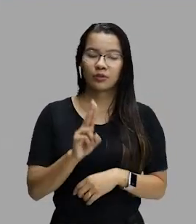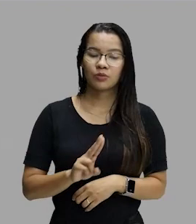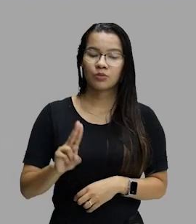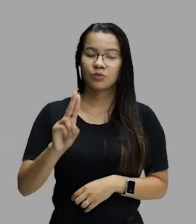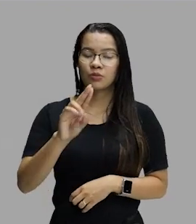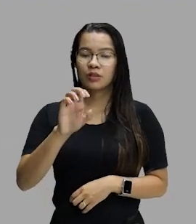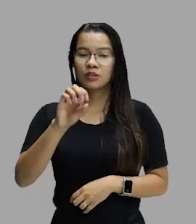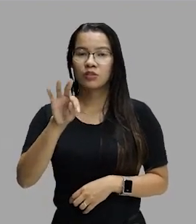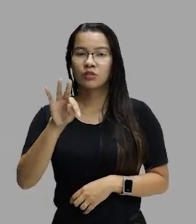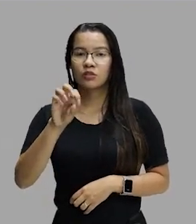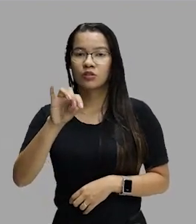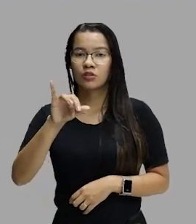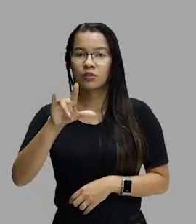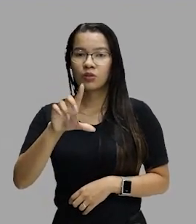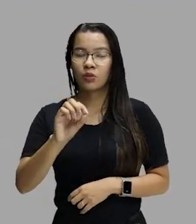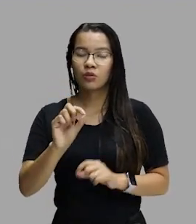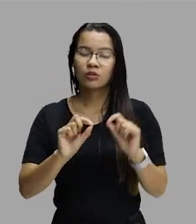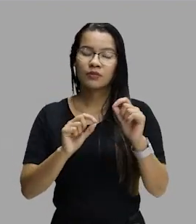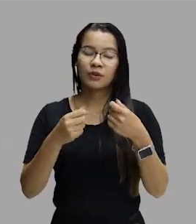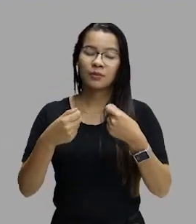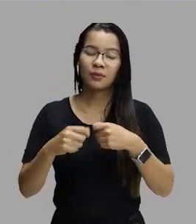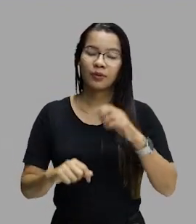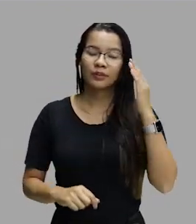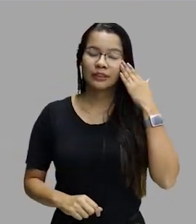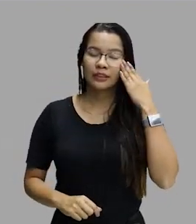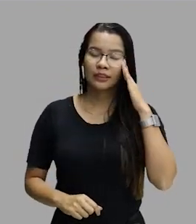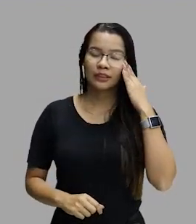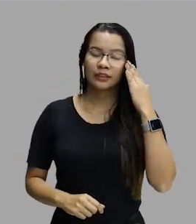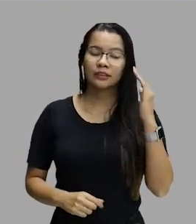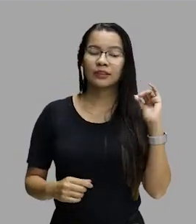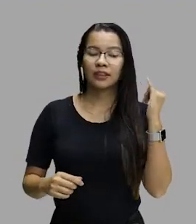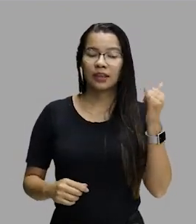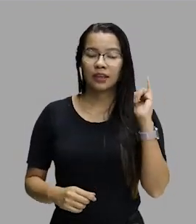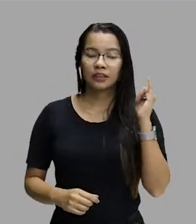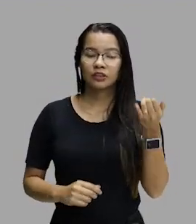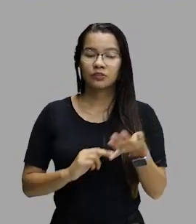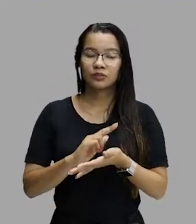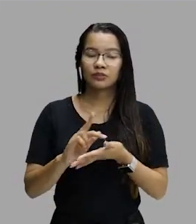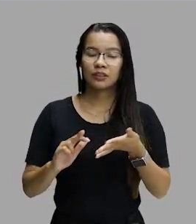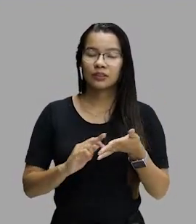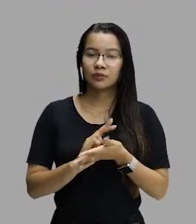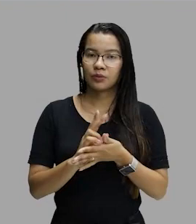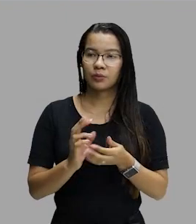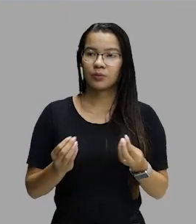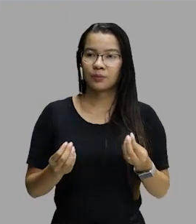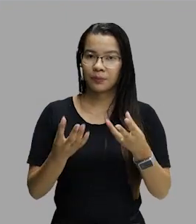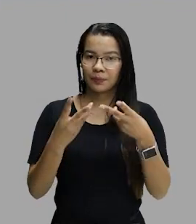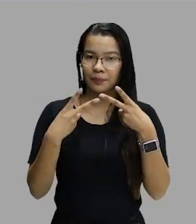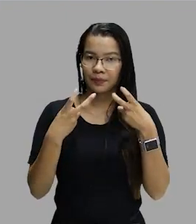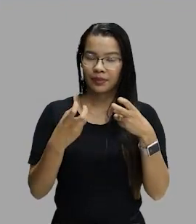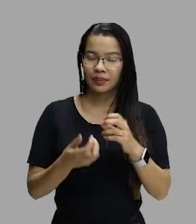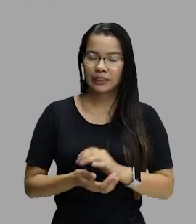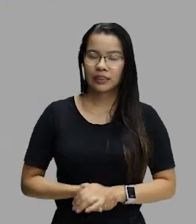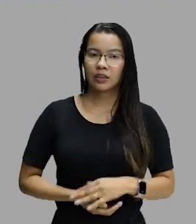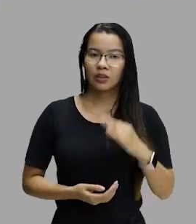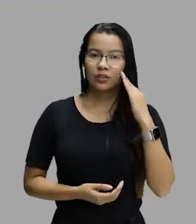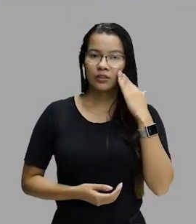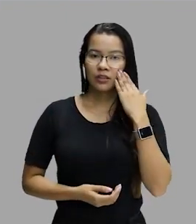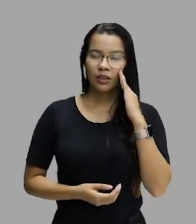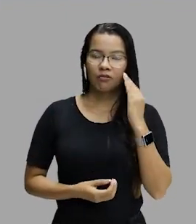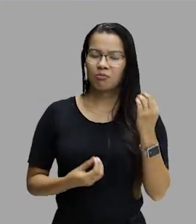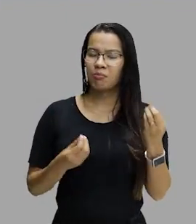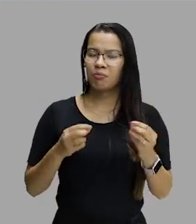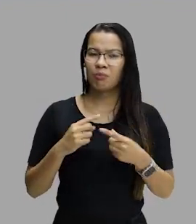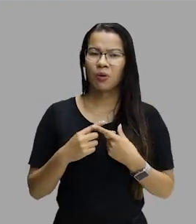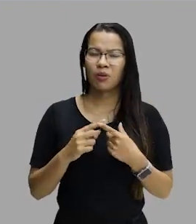narrativa tradicional oral, e aí que a gente tem assim, ó, diversas formas narrativas. Quer ver só, para nós entendermos por que diversas